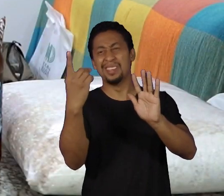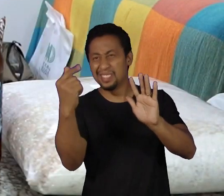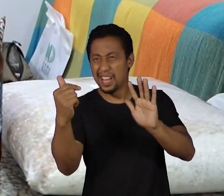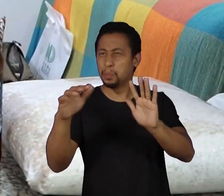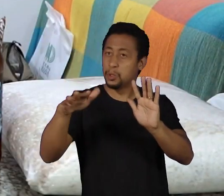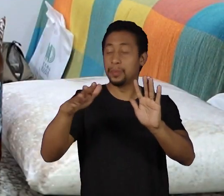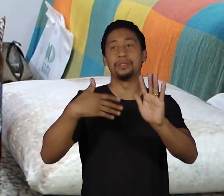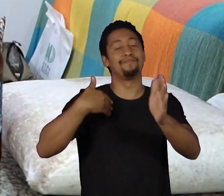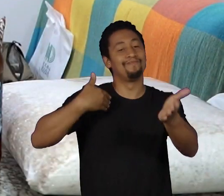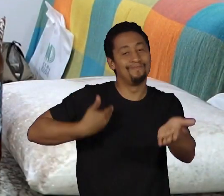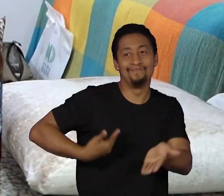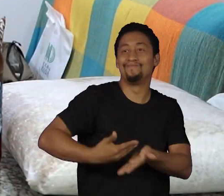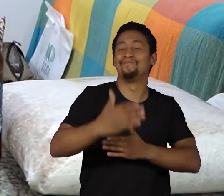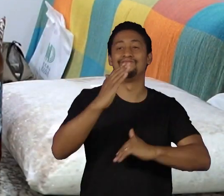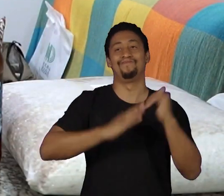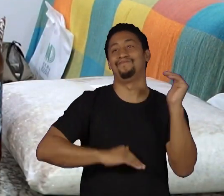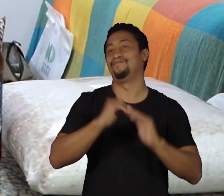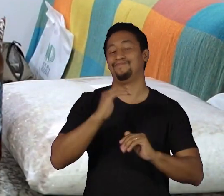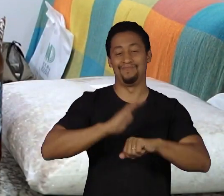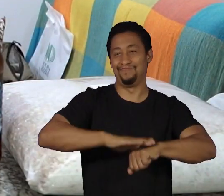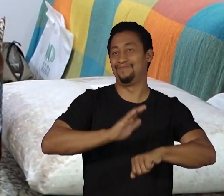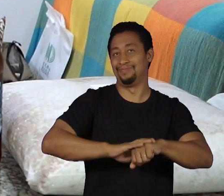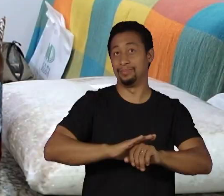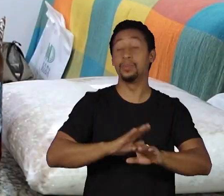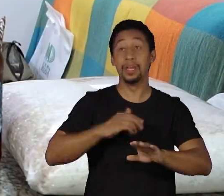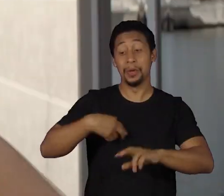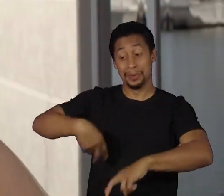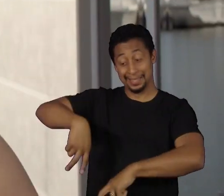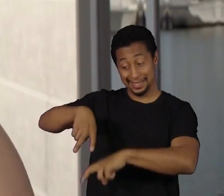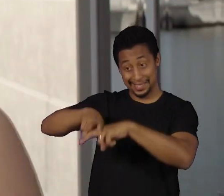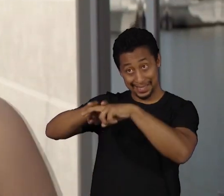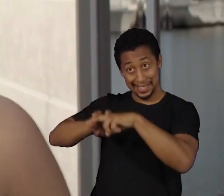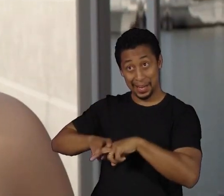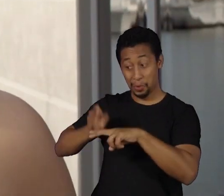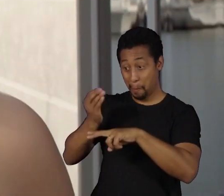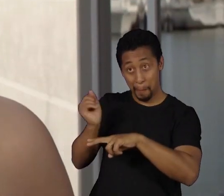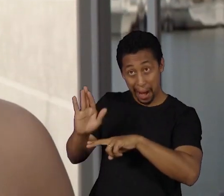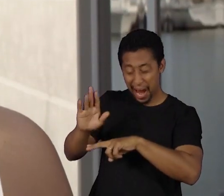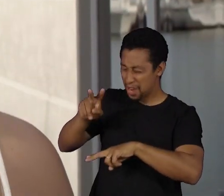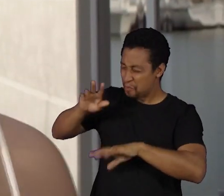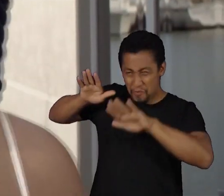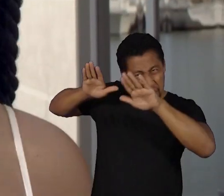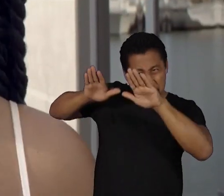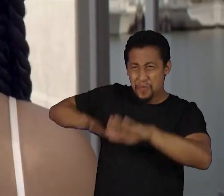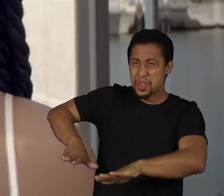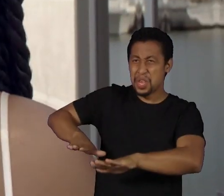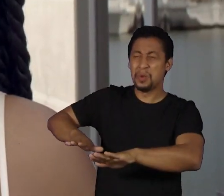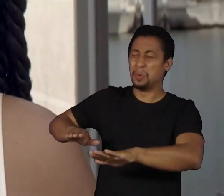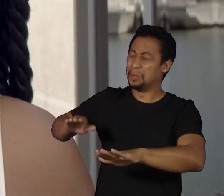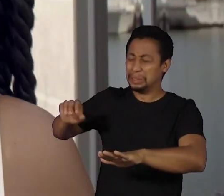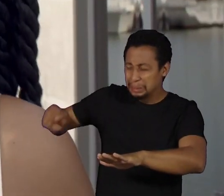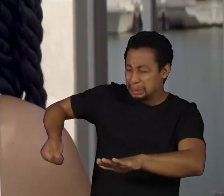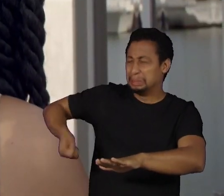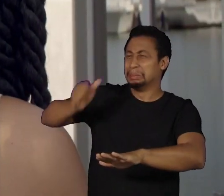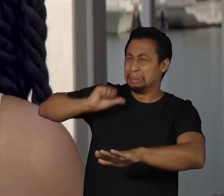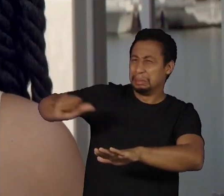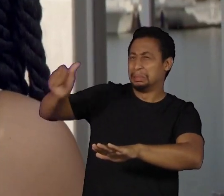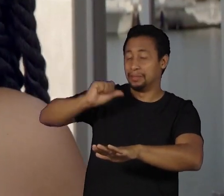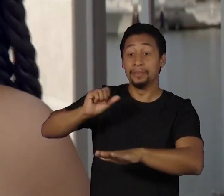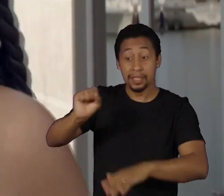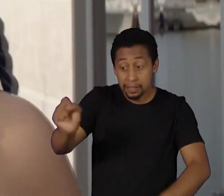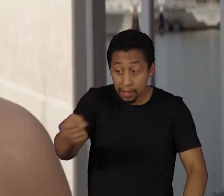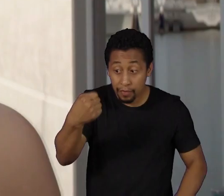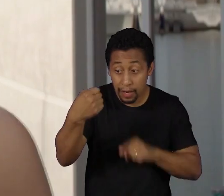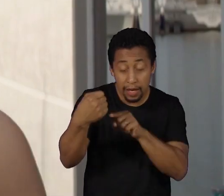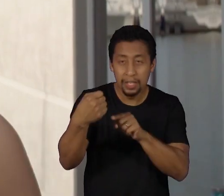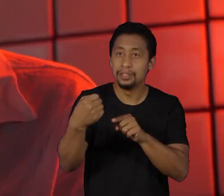E eu sou daquela que senta no bar e não levanto. A cerveja, ela é o líquido mais popular do brasileiro. Eu acredito